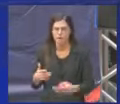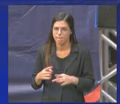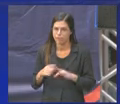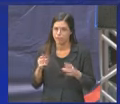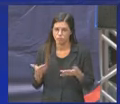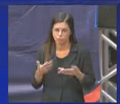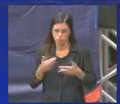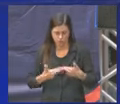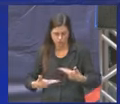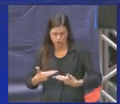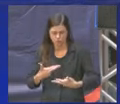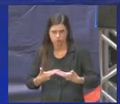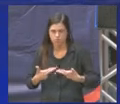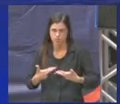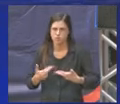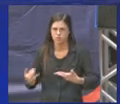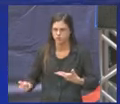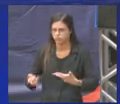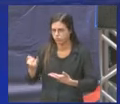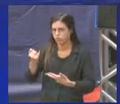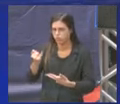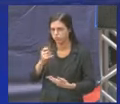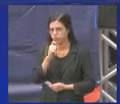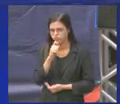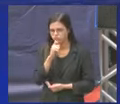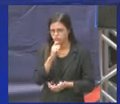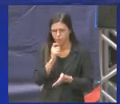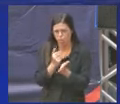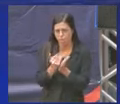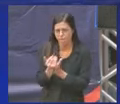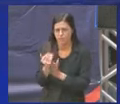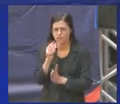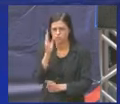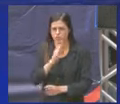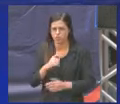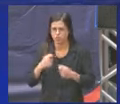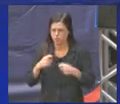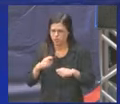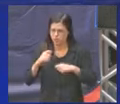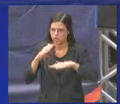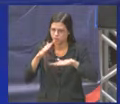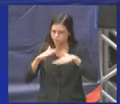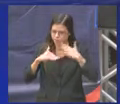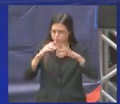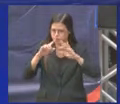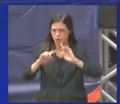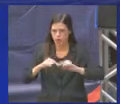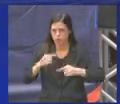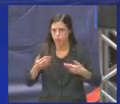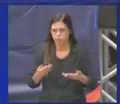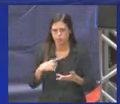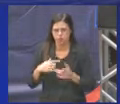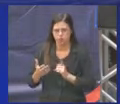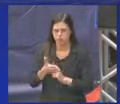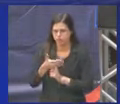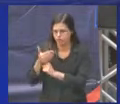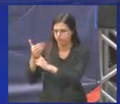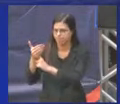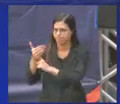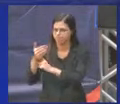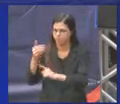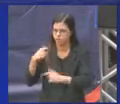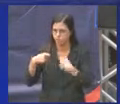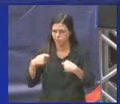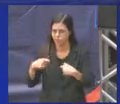muito importante, que a gente é muito incipiente ainda no país e a gente precisa avançar. E hoje a gente tem tecnologia para isso, a gente precisa